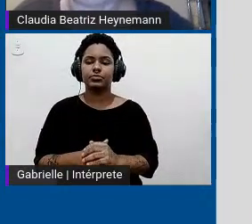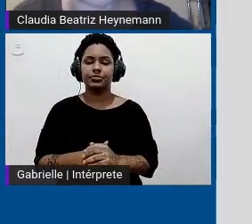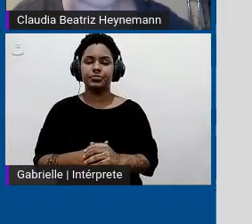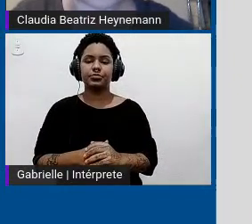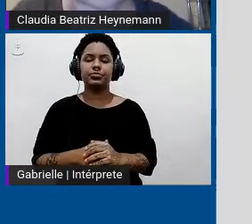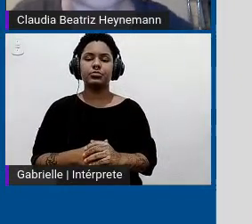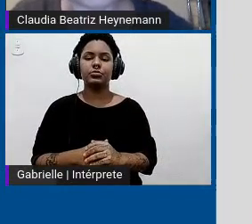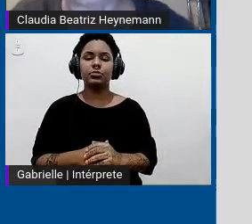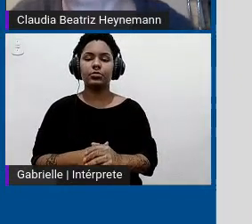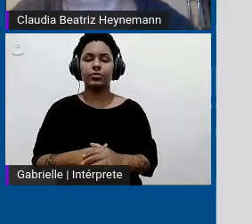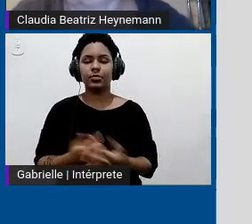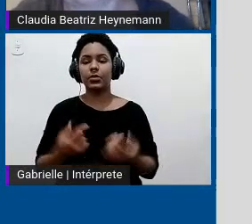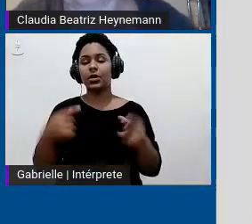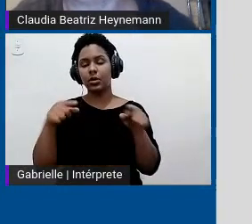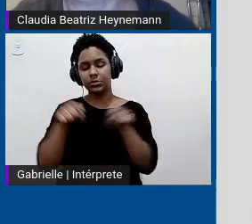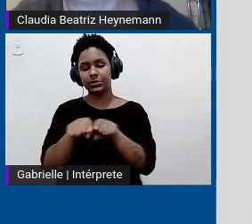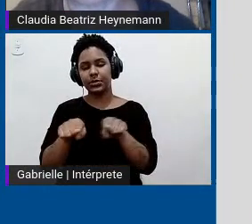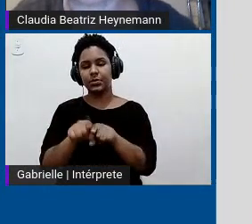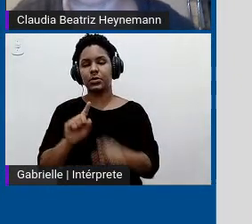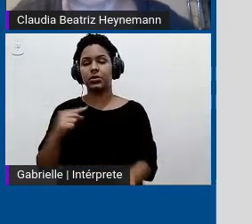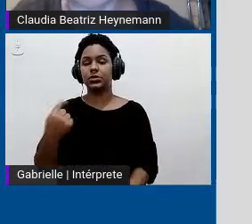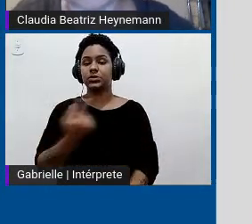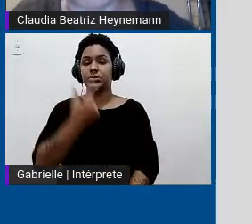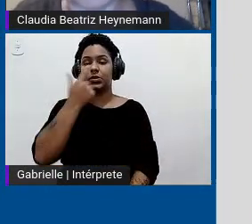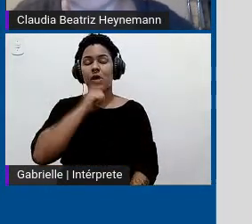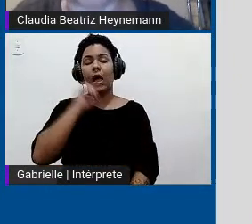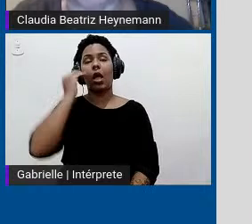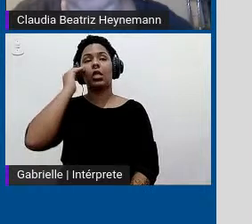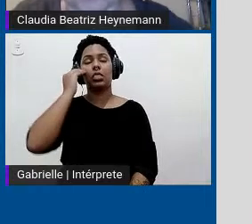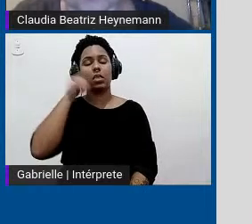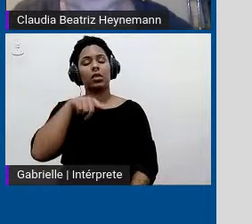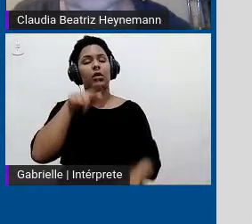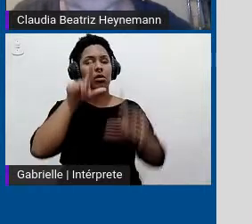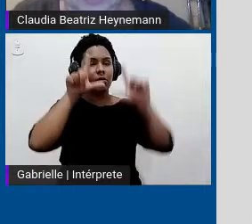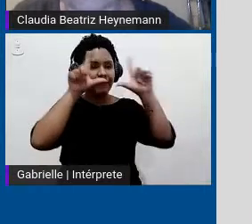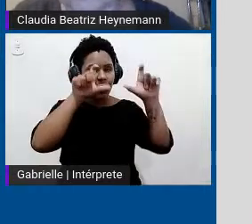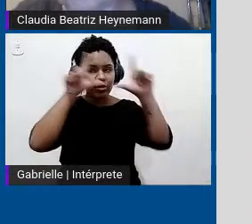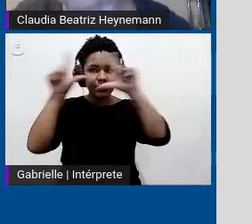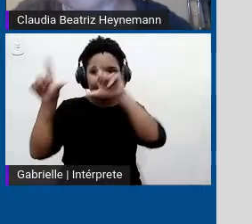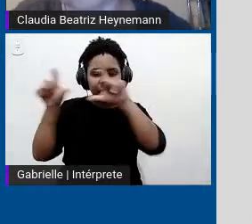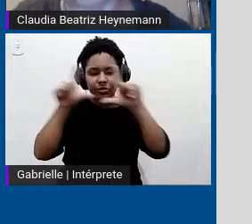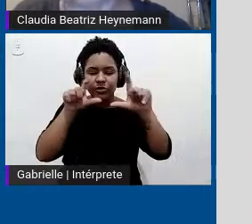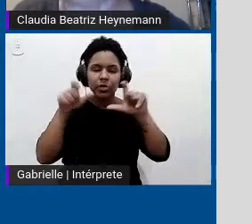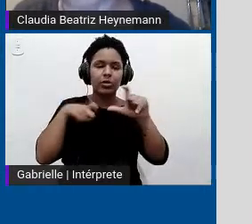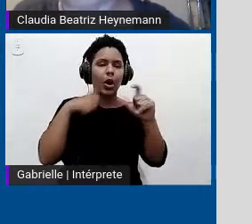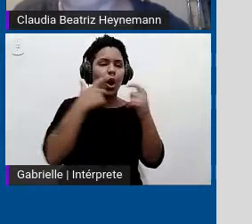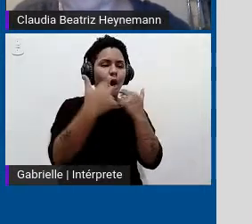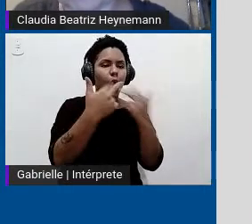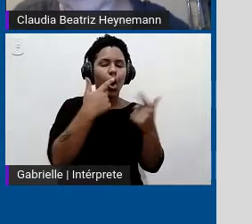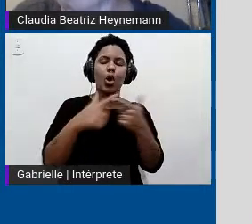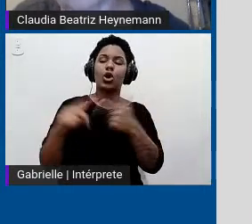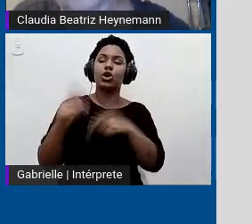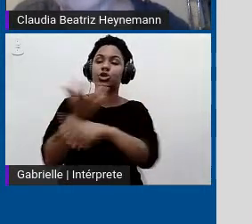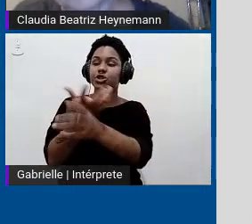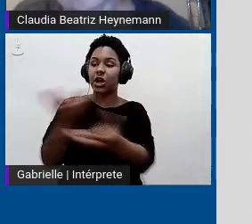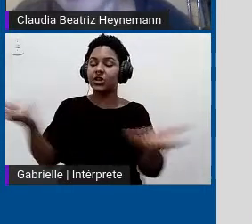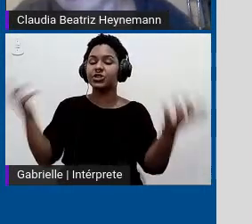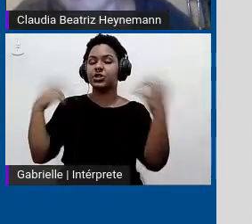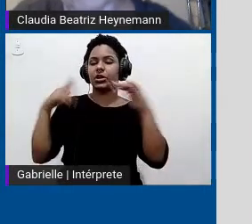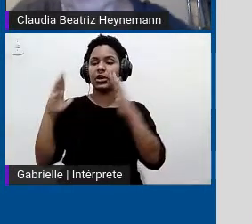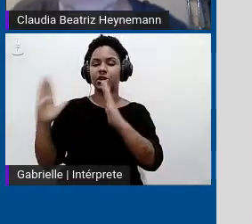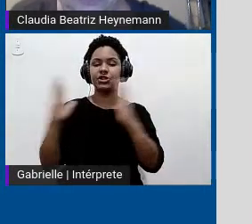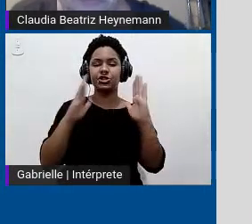É, ainda assim, né, a gente considera que essas cenas que ele capturou a cores em jardins, estações, cidades europeias,